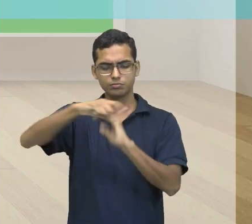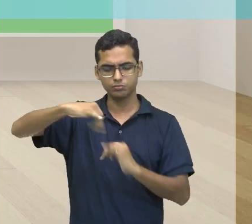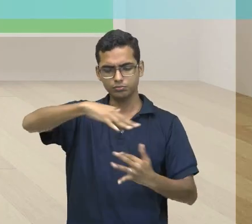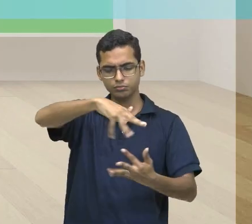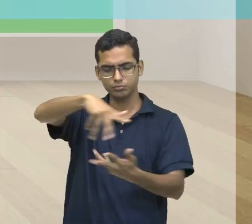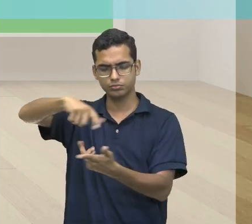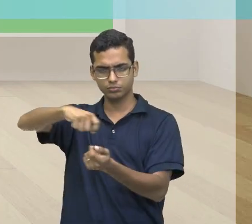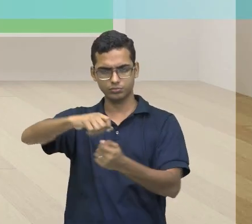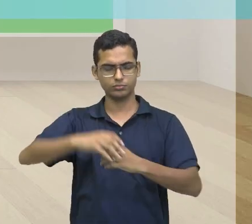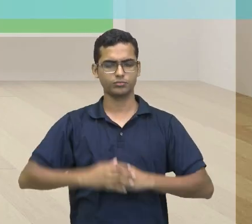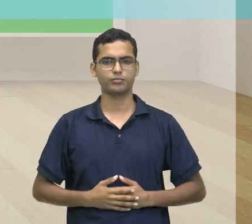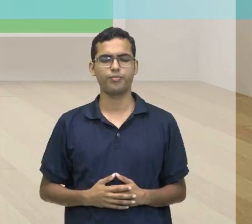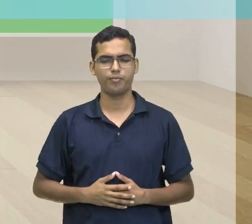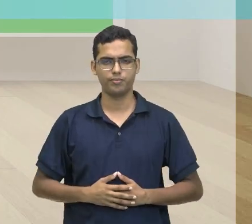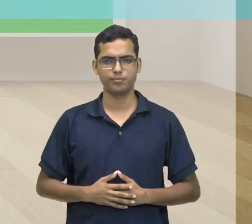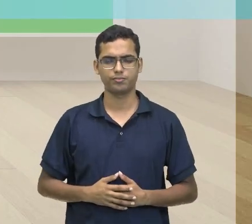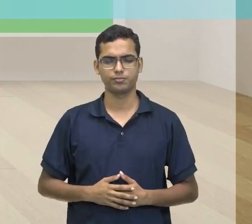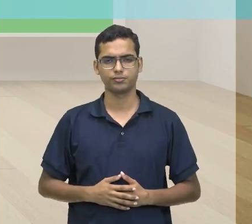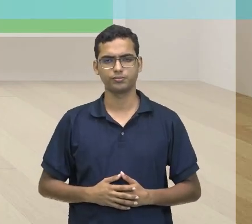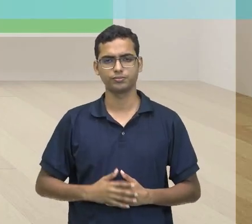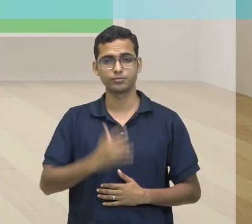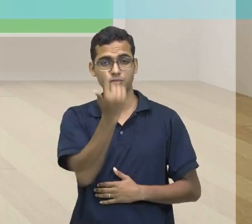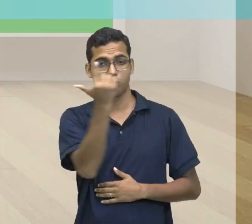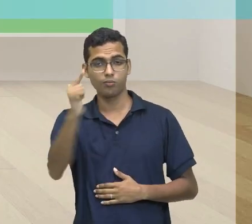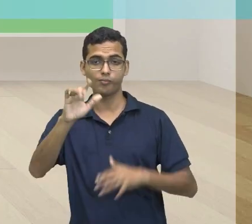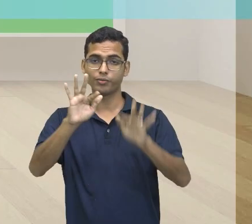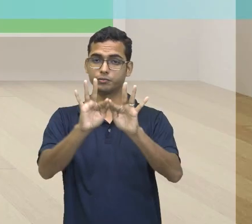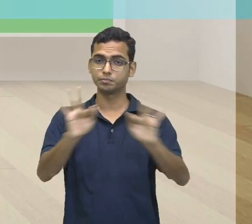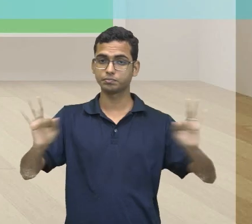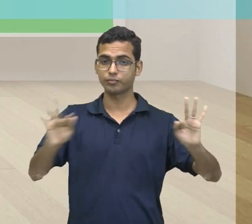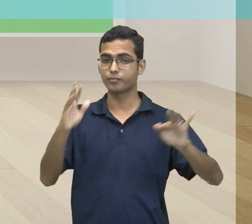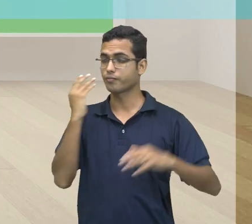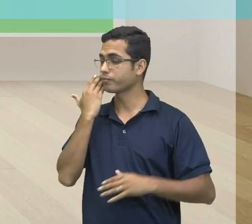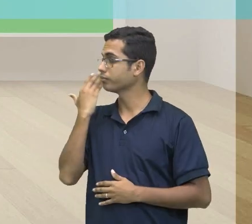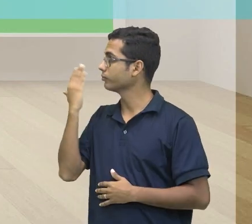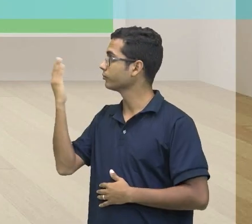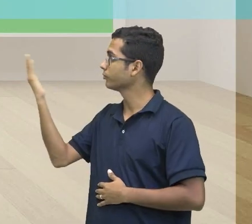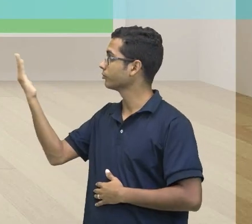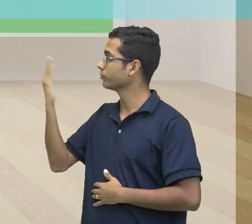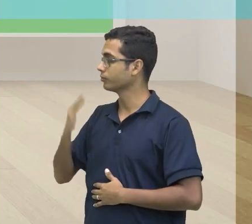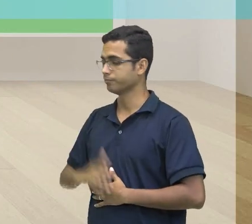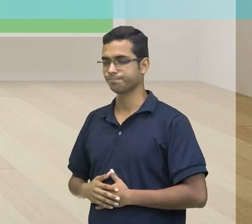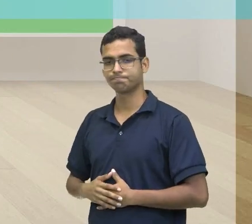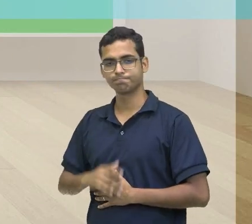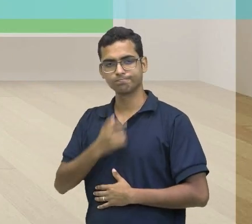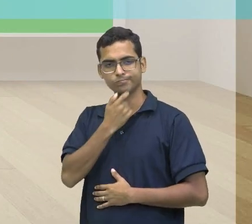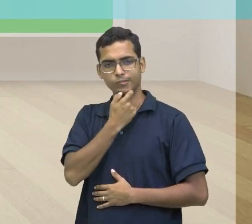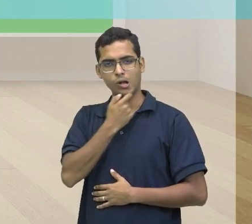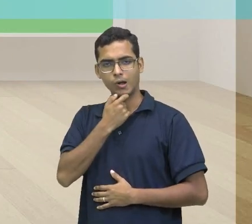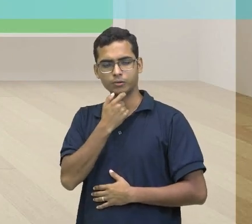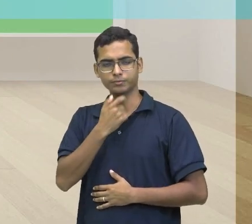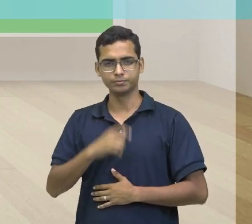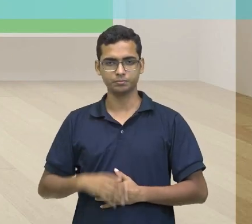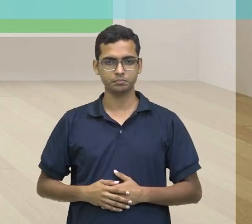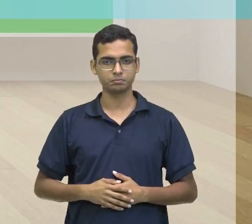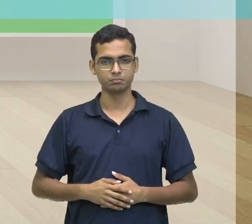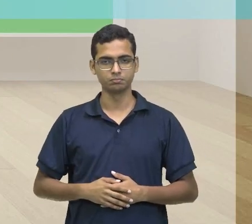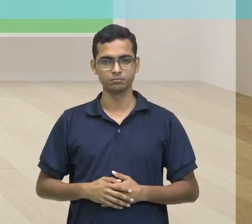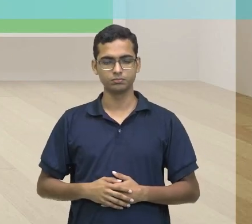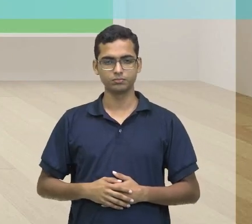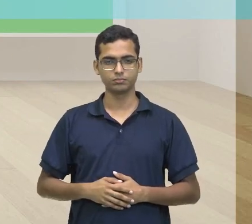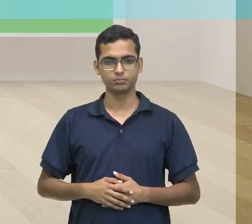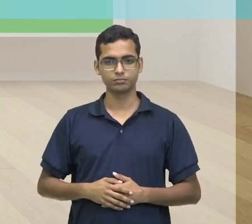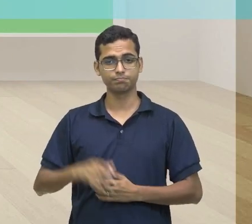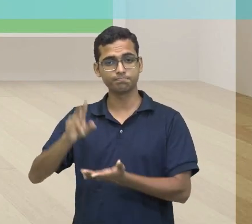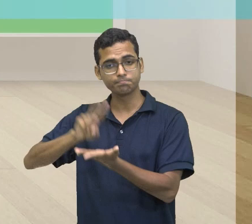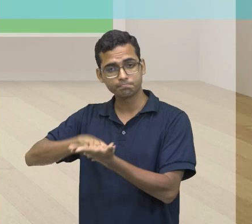tá certo? Uma outra frase também que instiga: The language of aviation and air traffic control is.